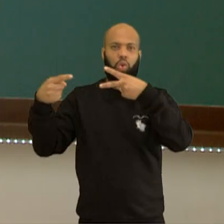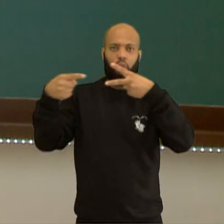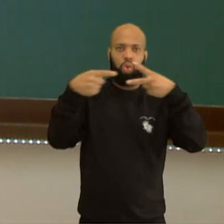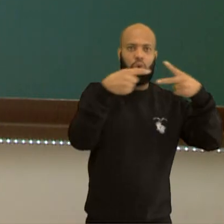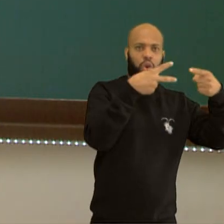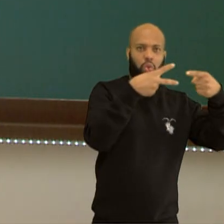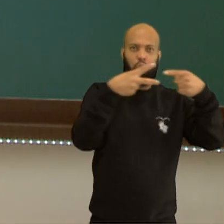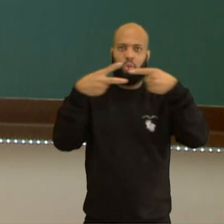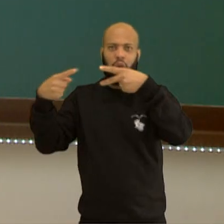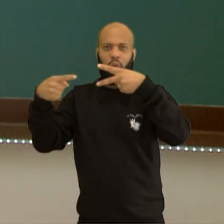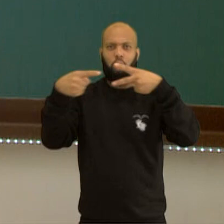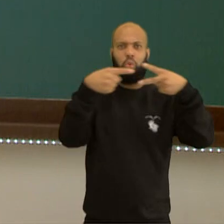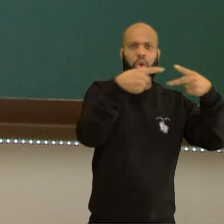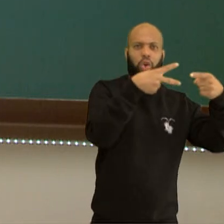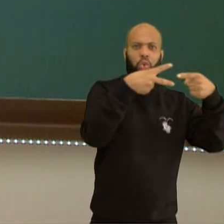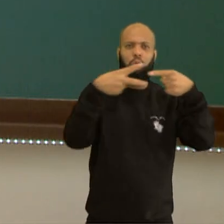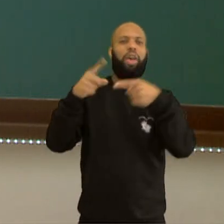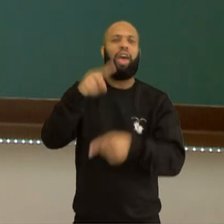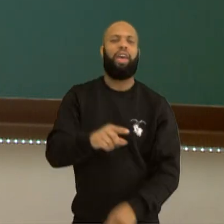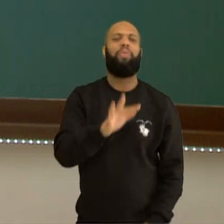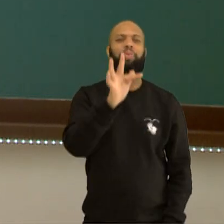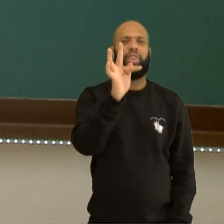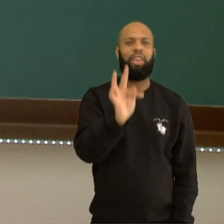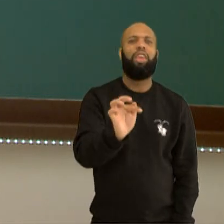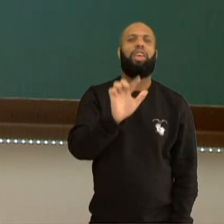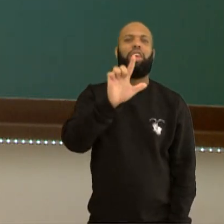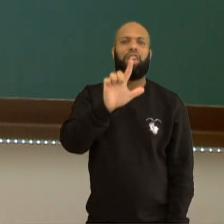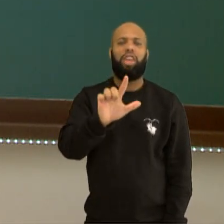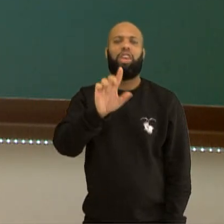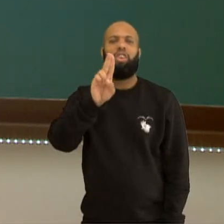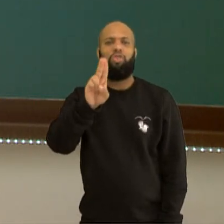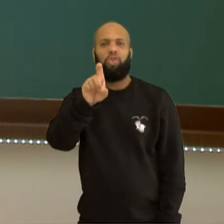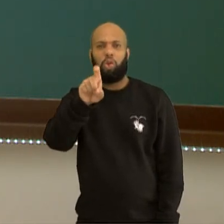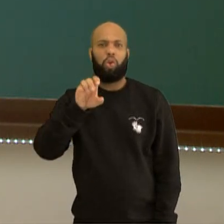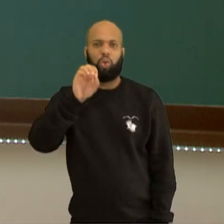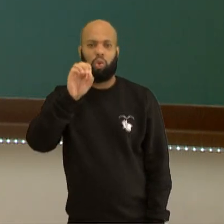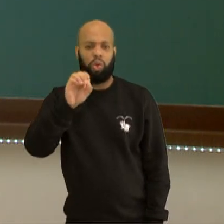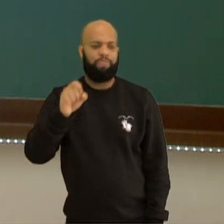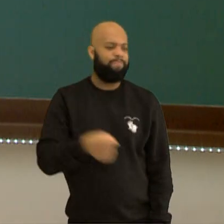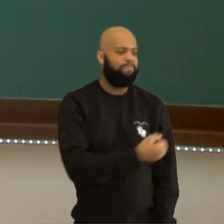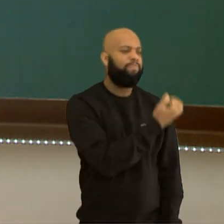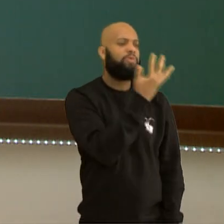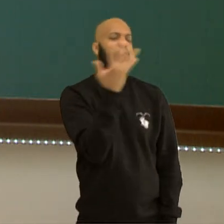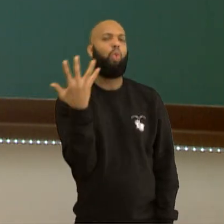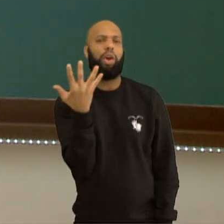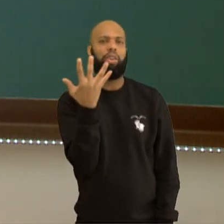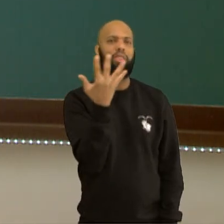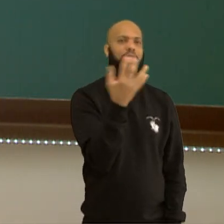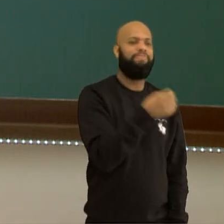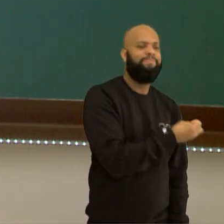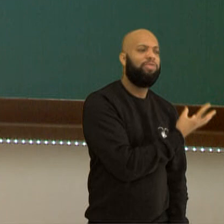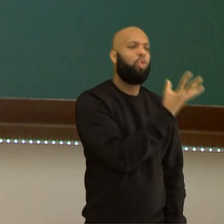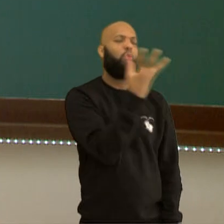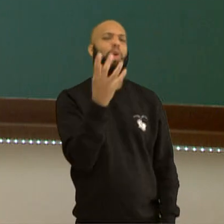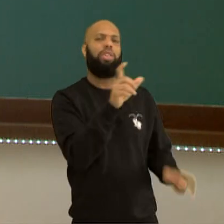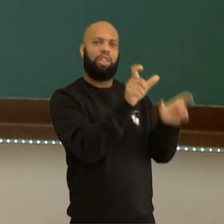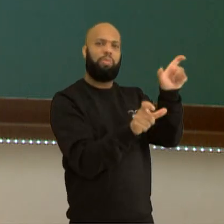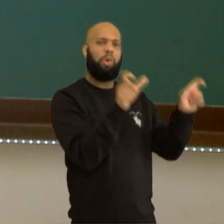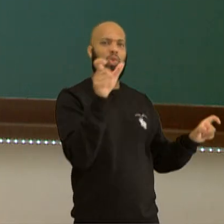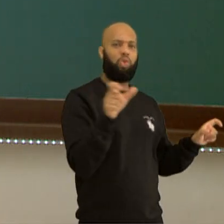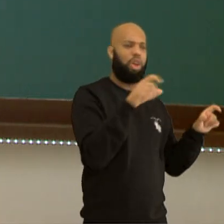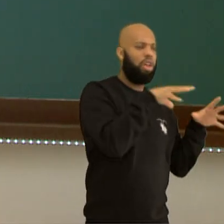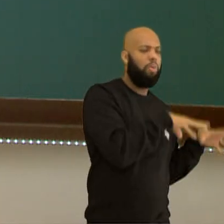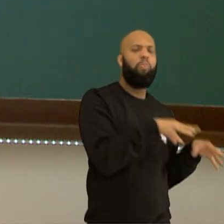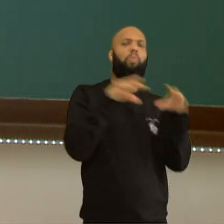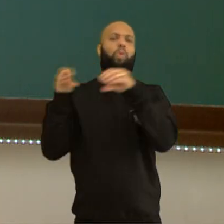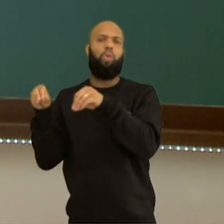migração. O fluxo migratório, na verdade, é a intensidade com que esse movimento acontece. Quanto de pessoas se deslocam